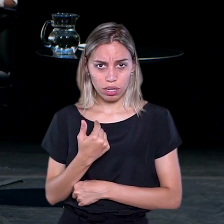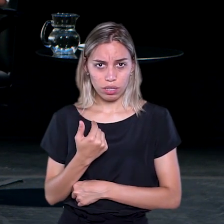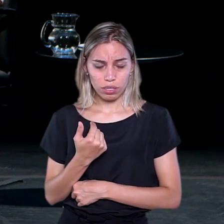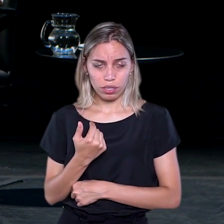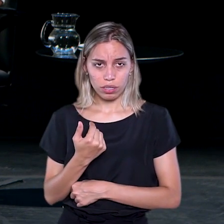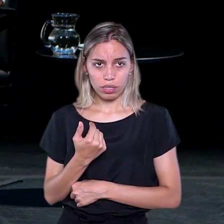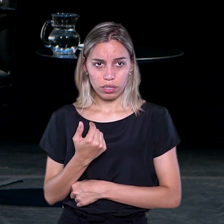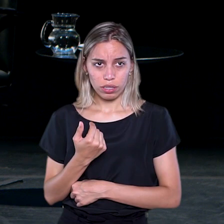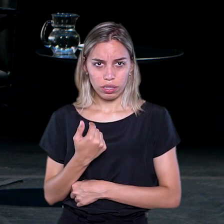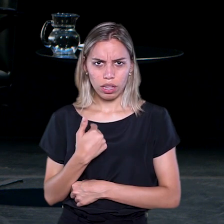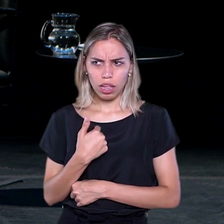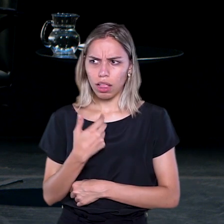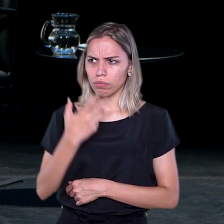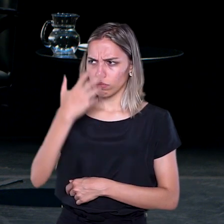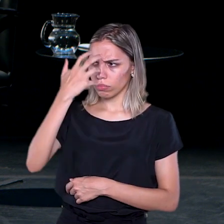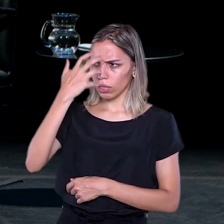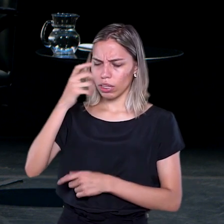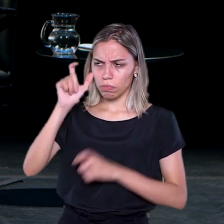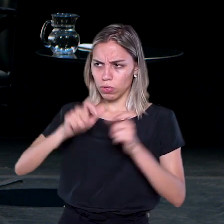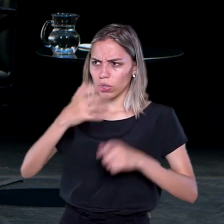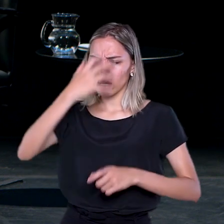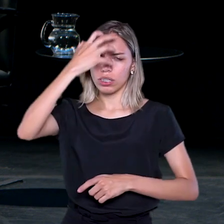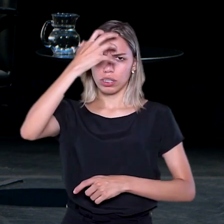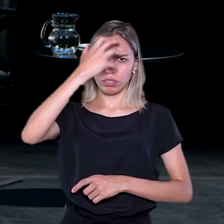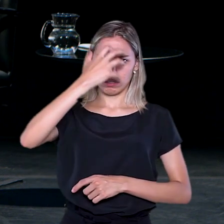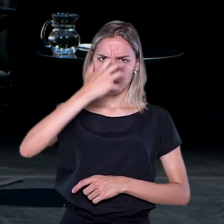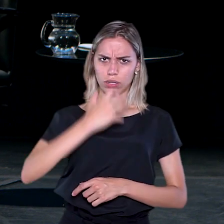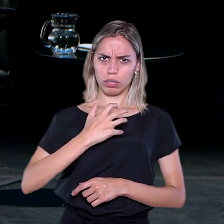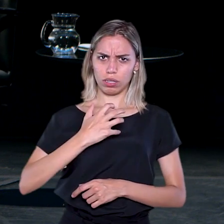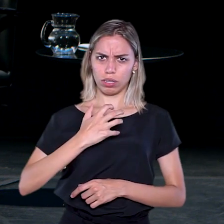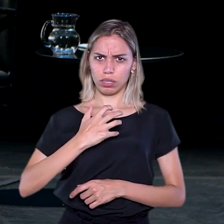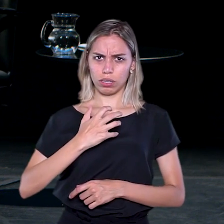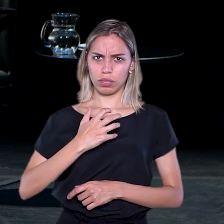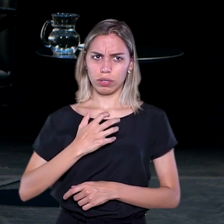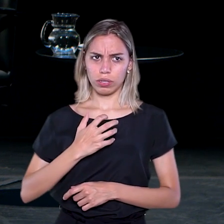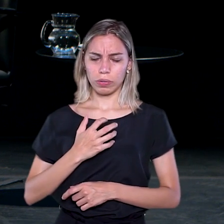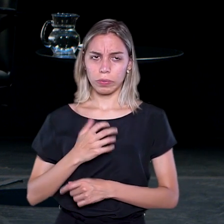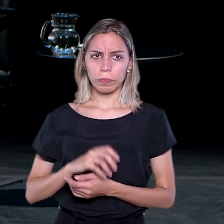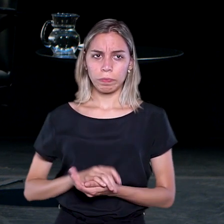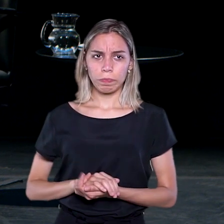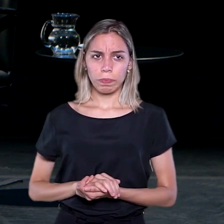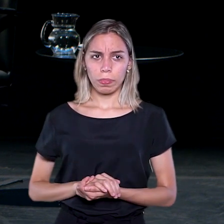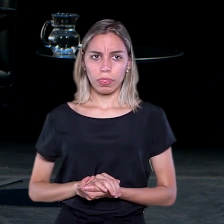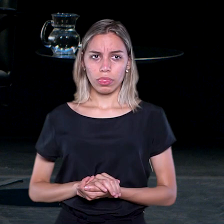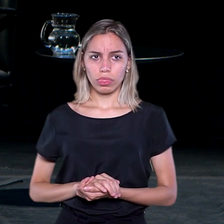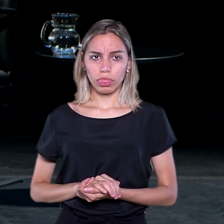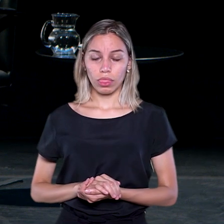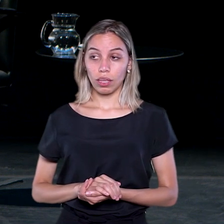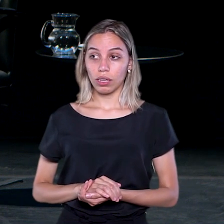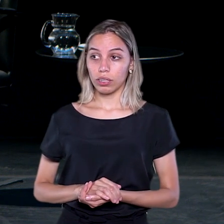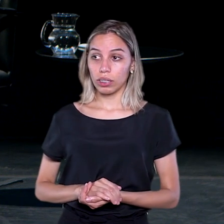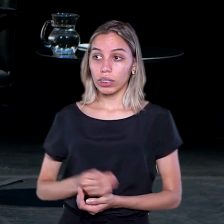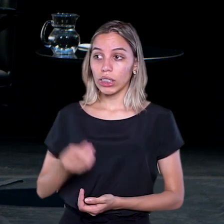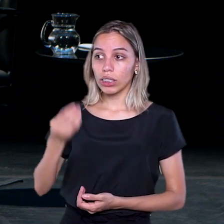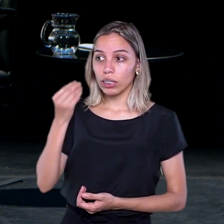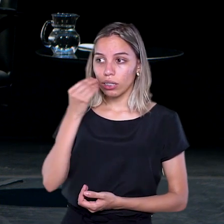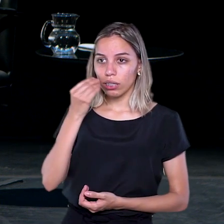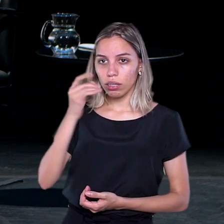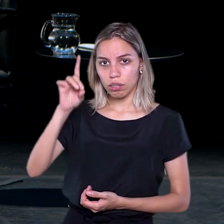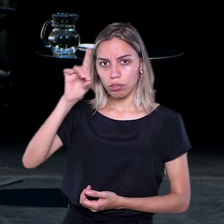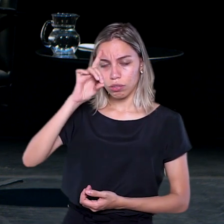extremamente séria com relação a isso, séria mesmo, no sentido de praticar